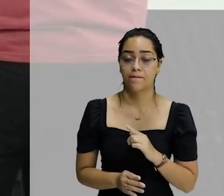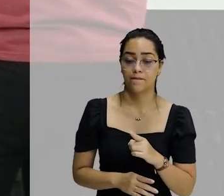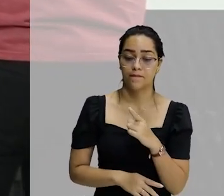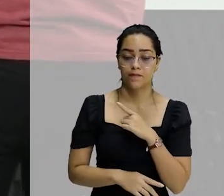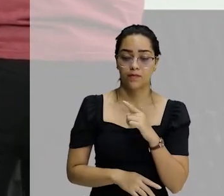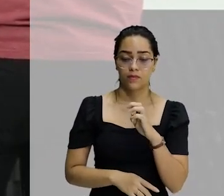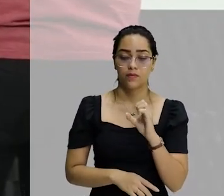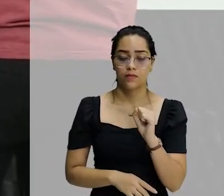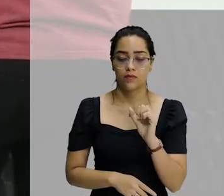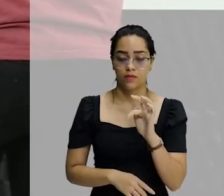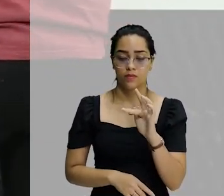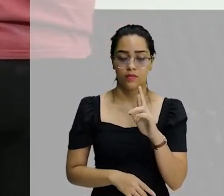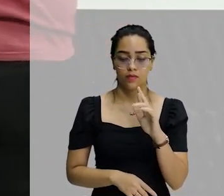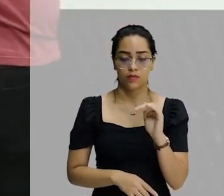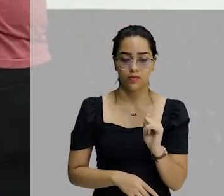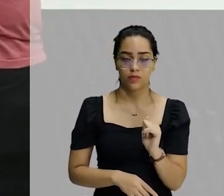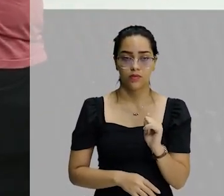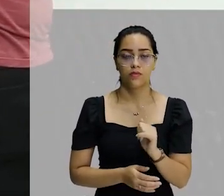aqui a esfera.